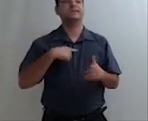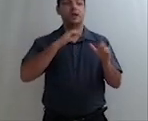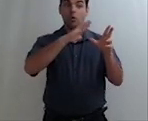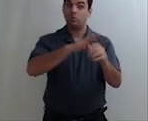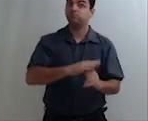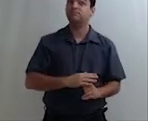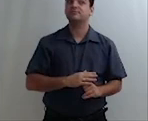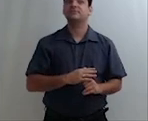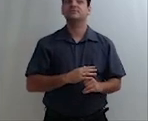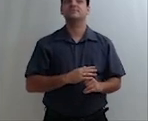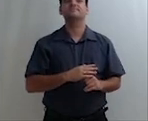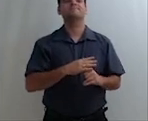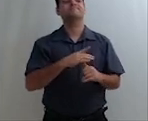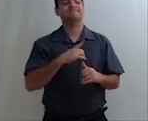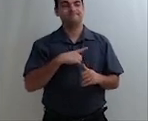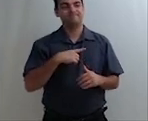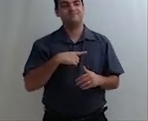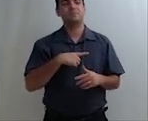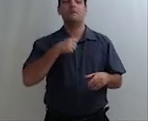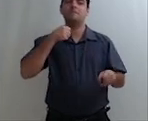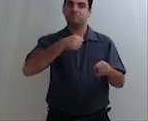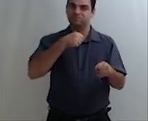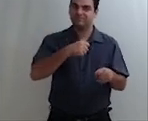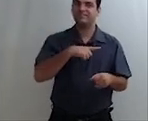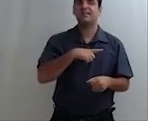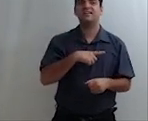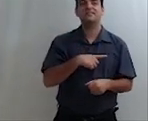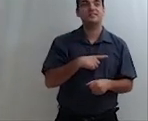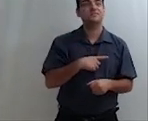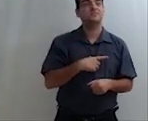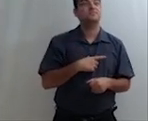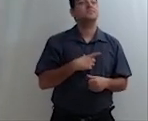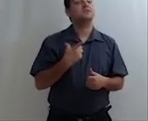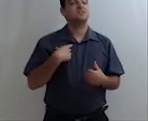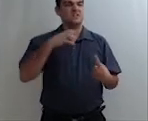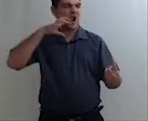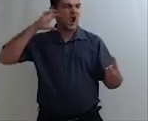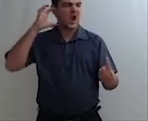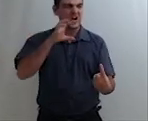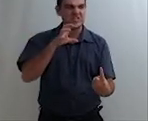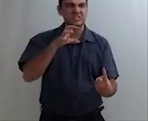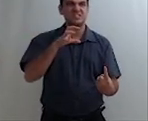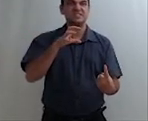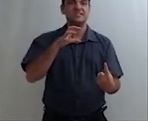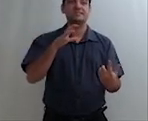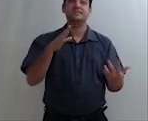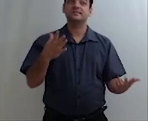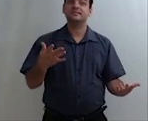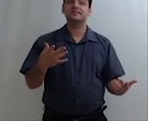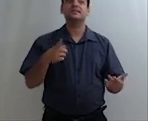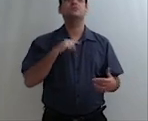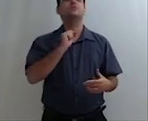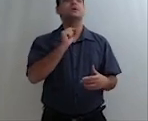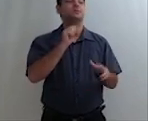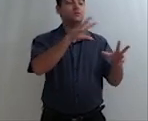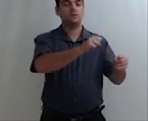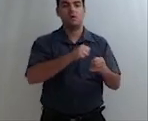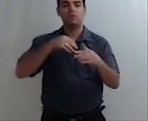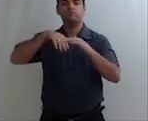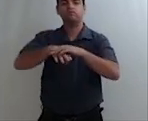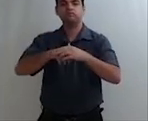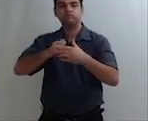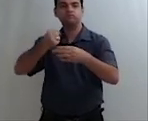duplamente qualificado em que além da ameaça que é inerente ao tip privação de liberdade da vítima